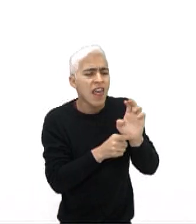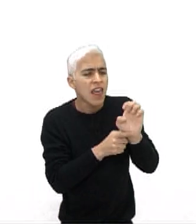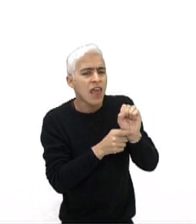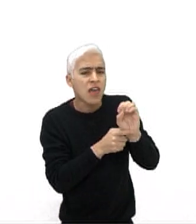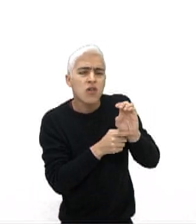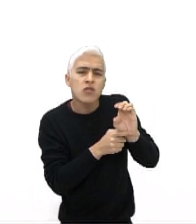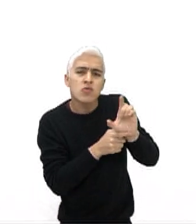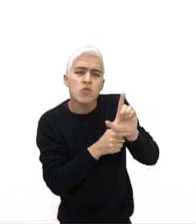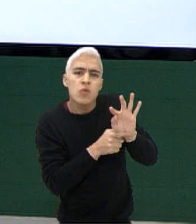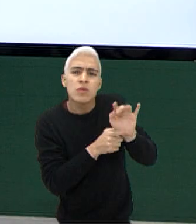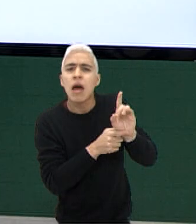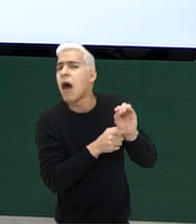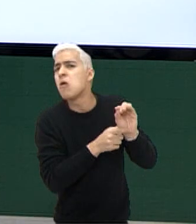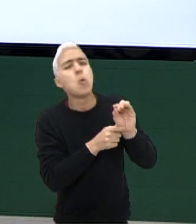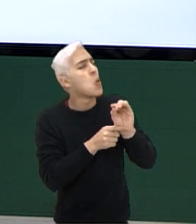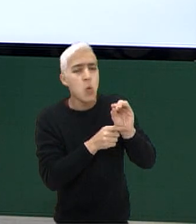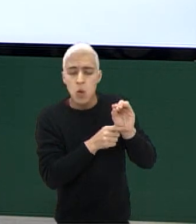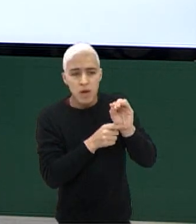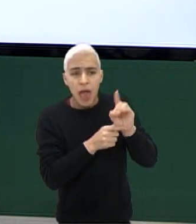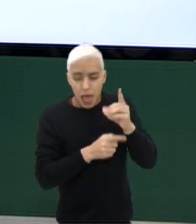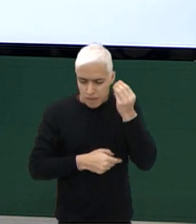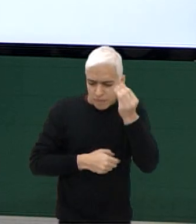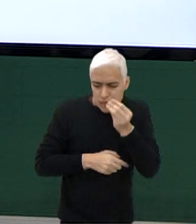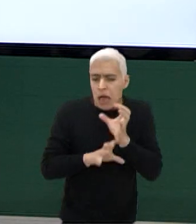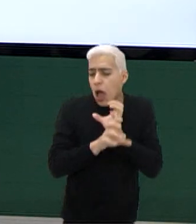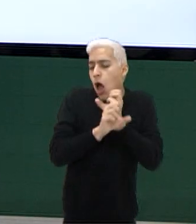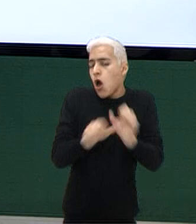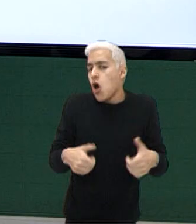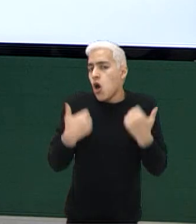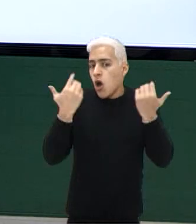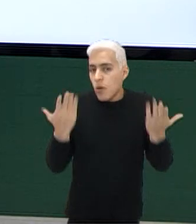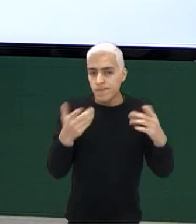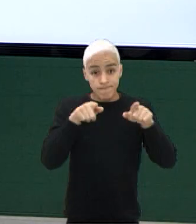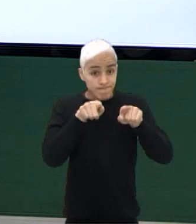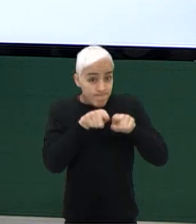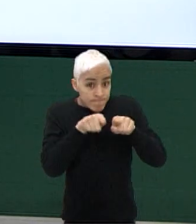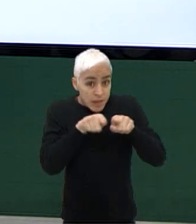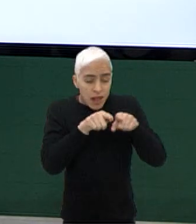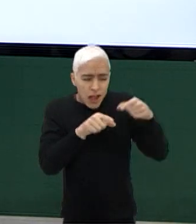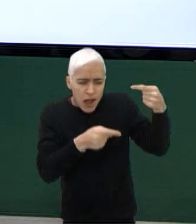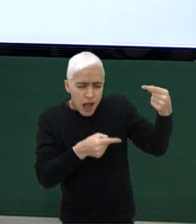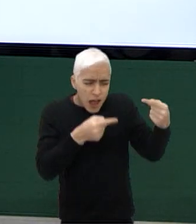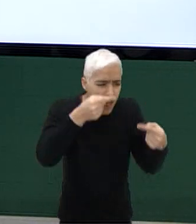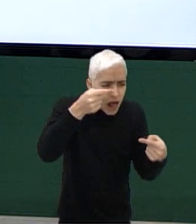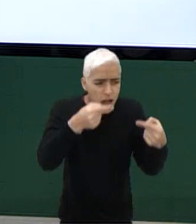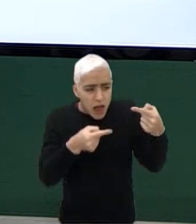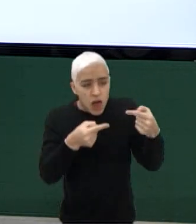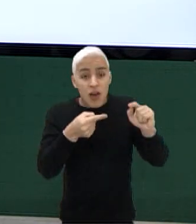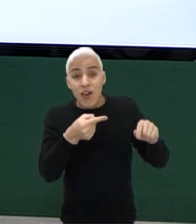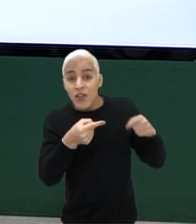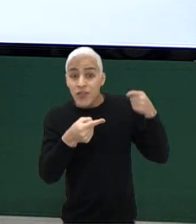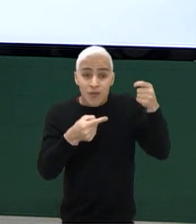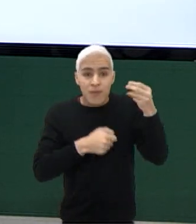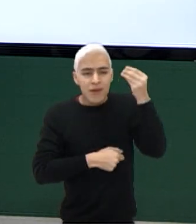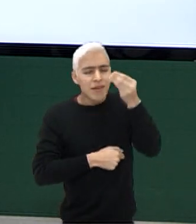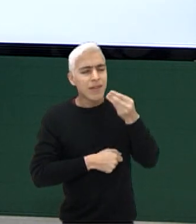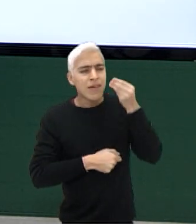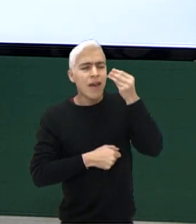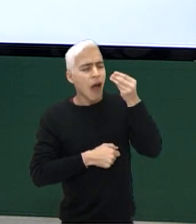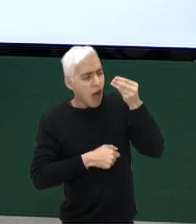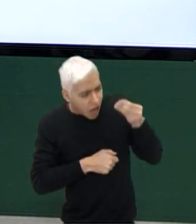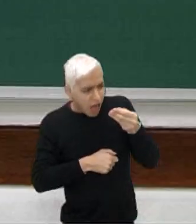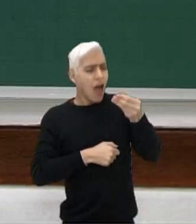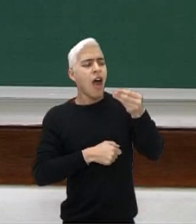quê? Resultados da experiência. A discussão a respeito dessa experiência